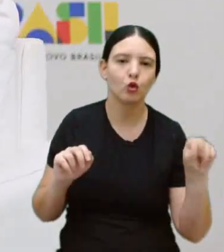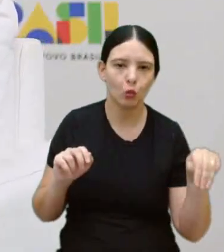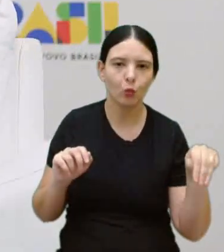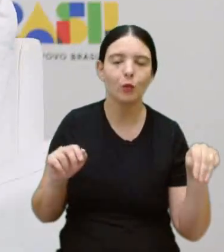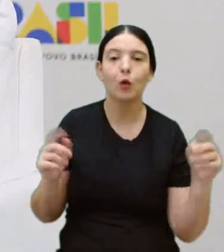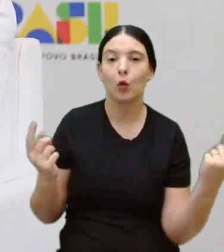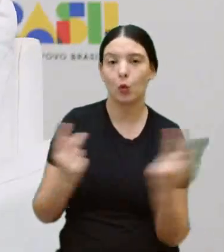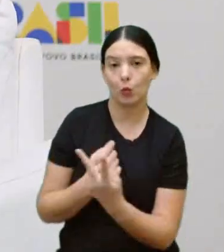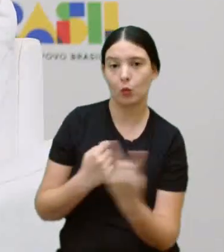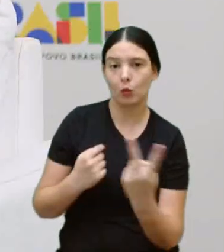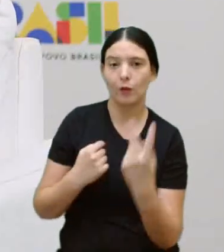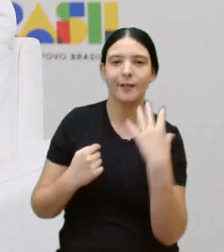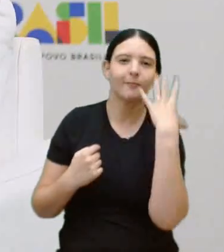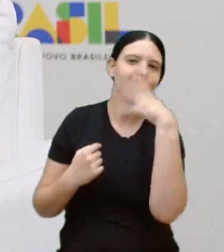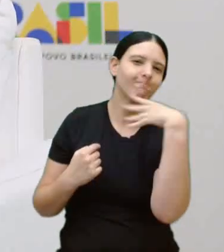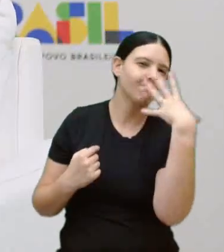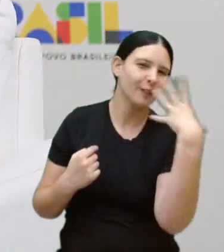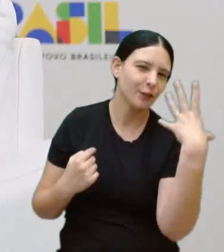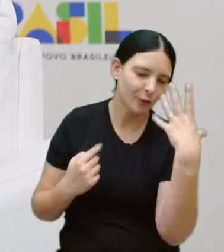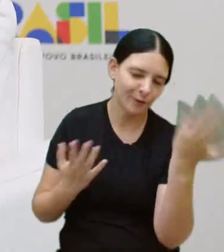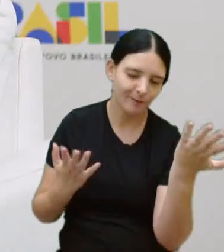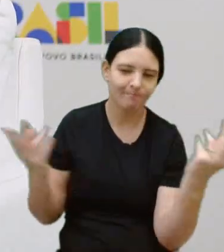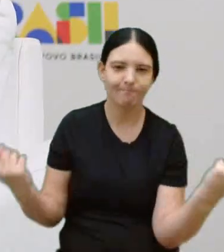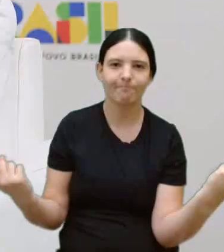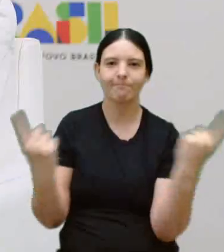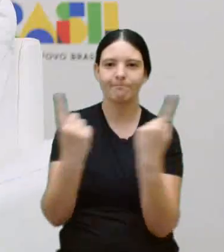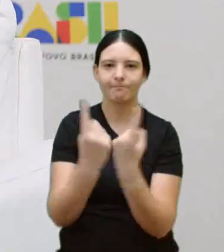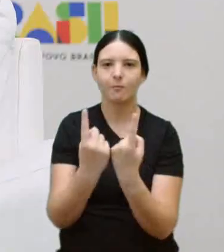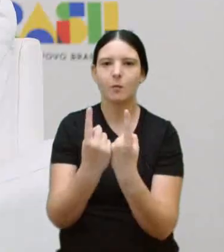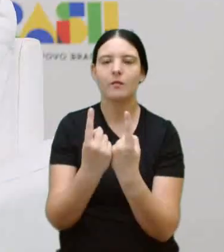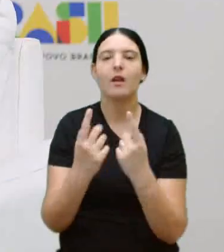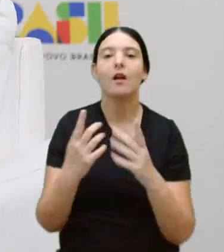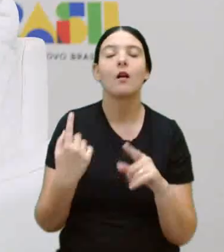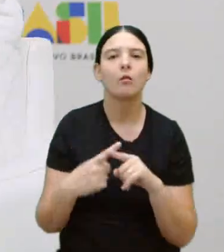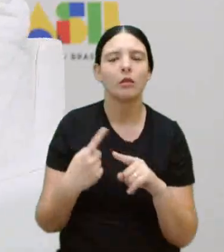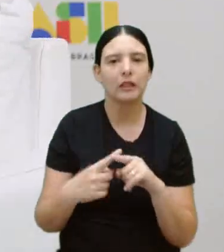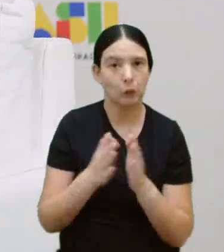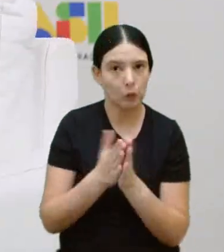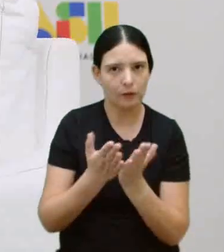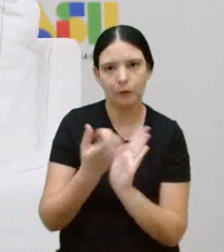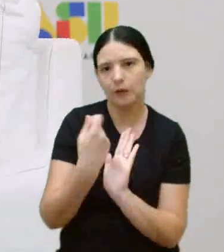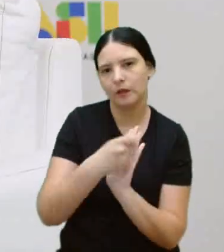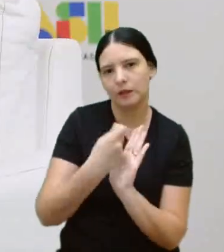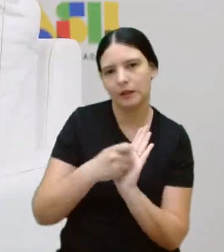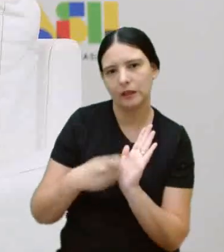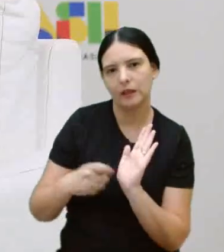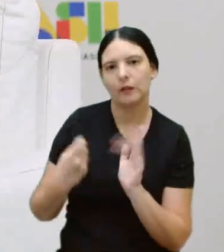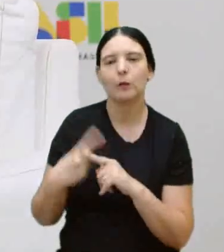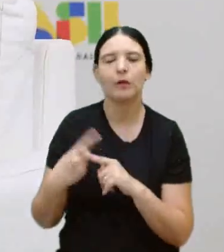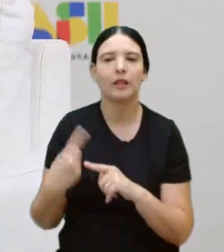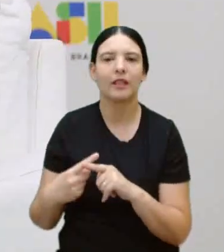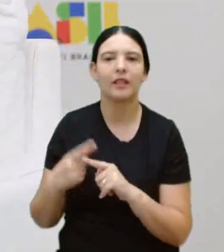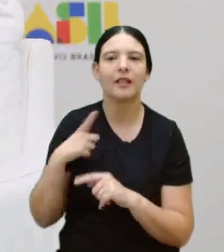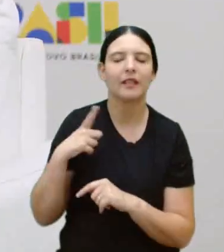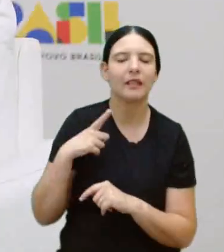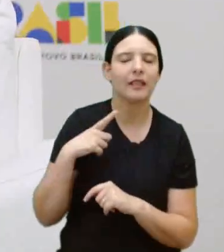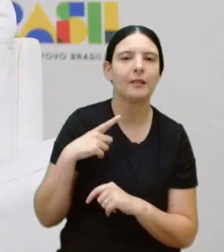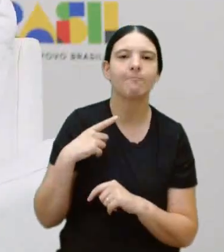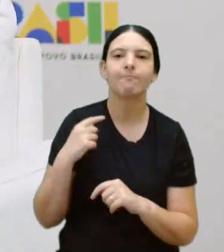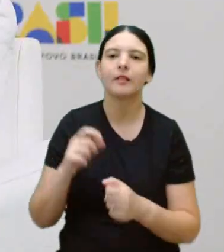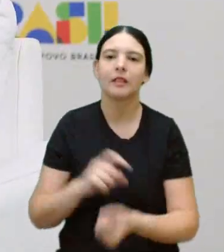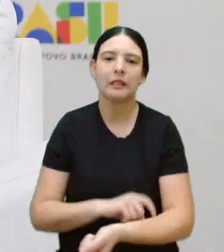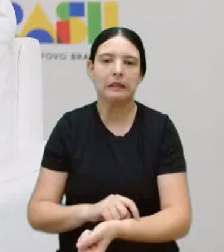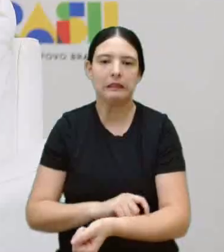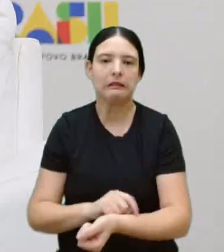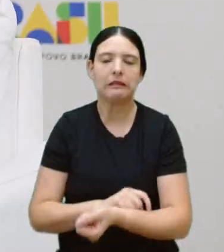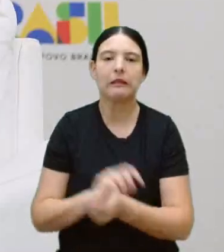não conhece, né? Quem já conhece. Mas é porque tem um conjunto de tensões que ocorrem na